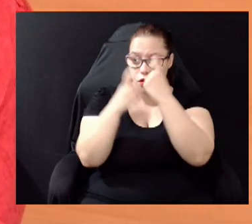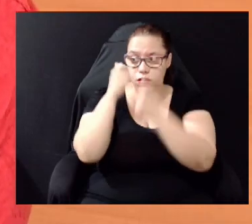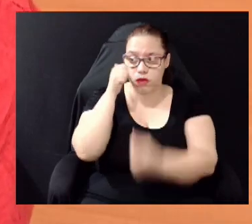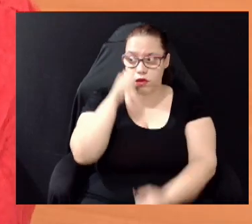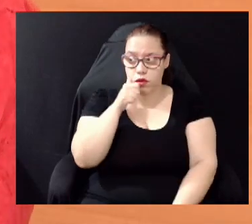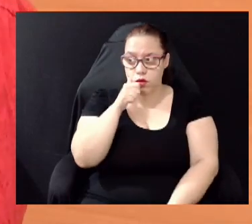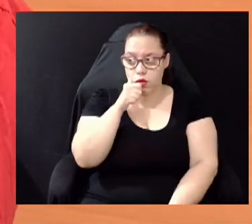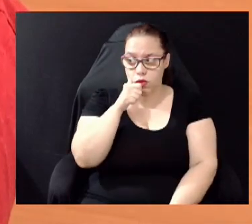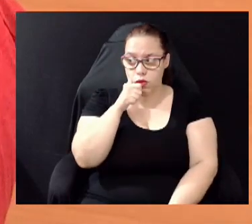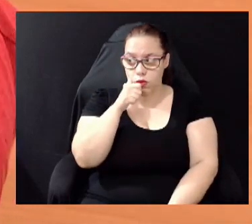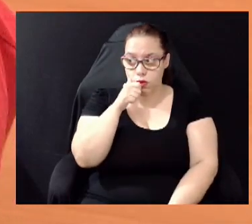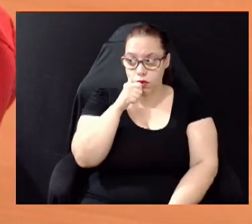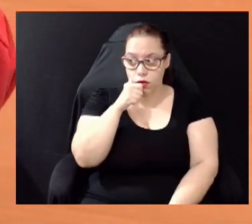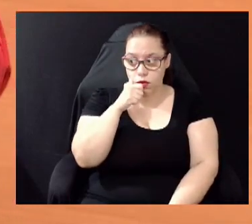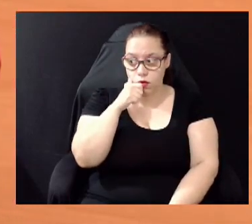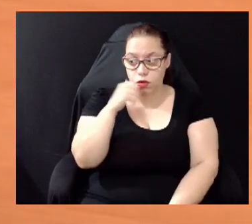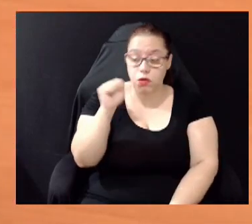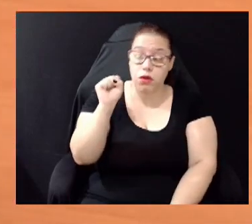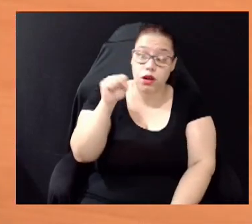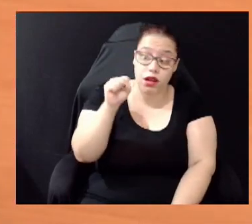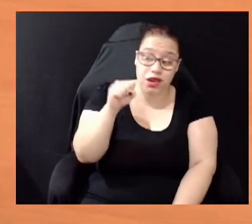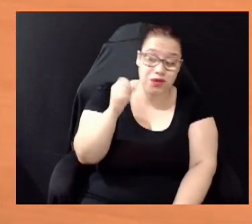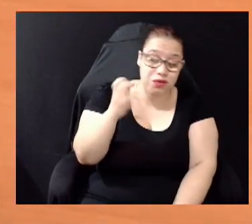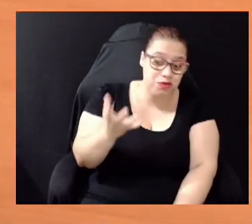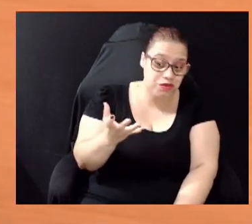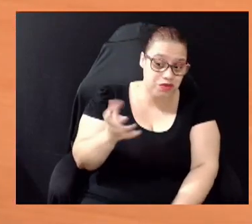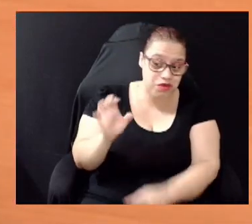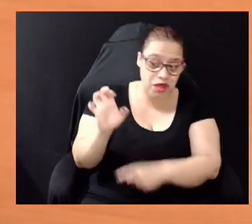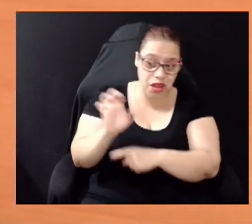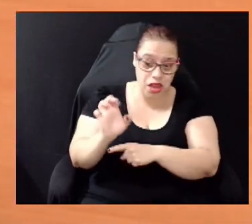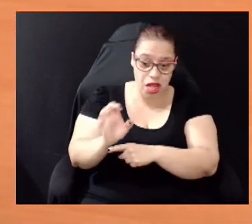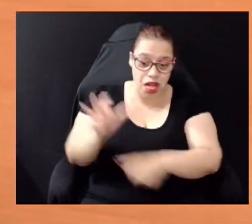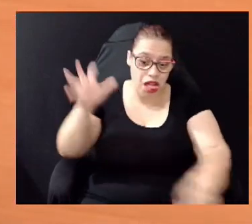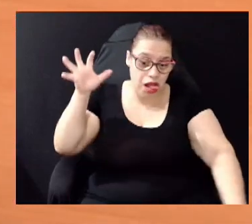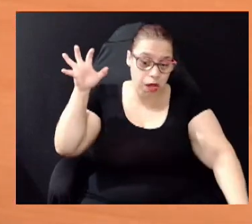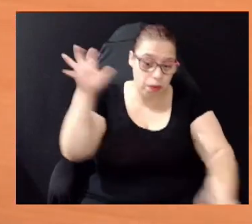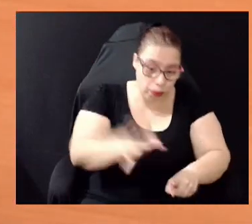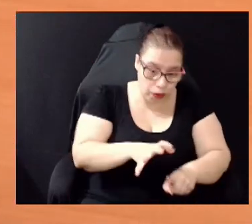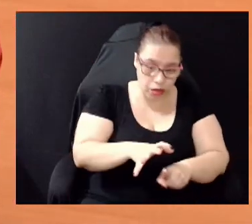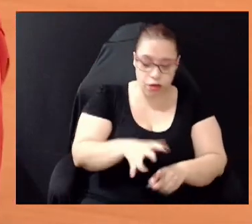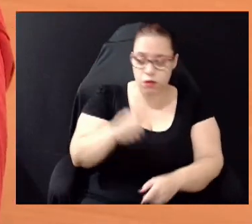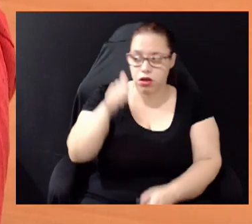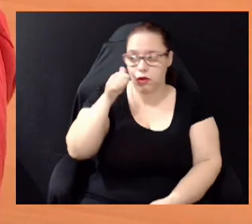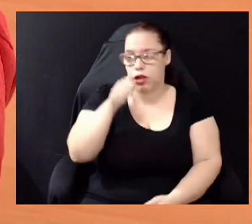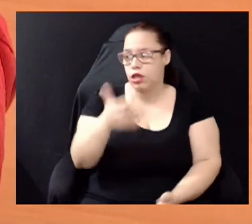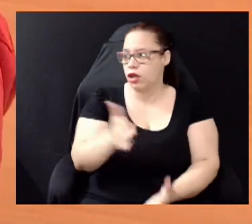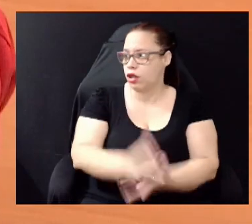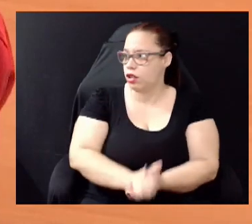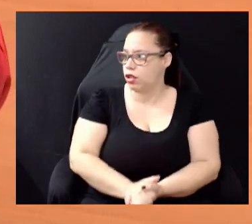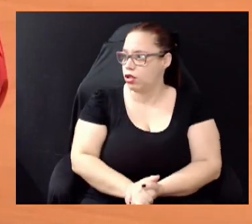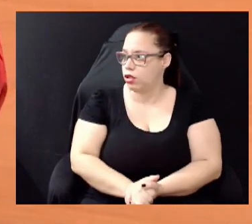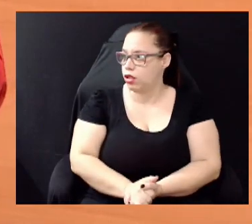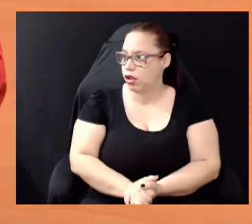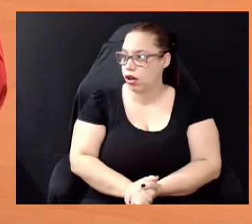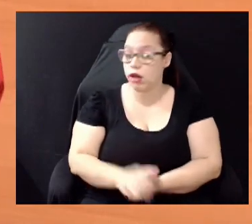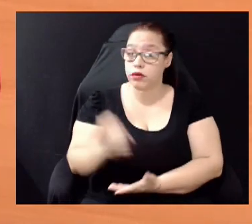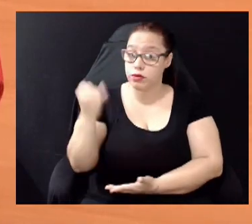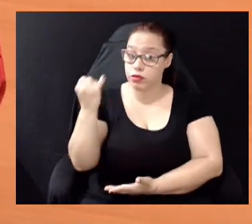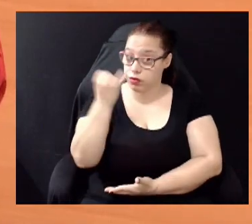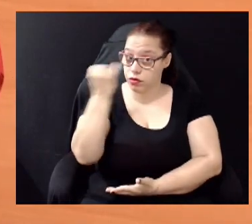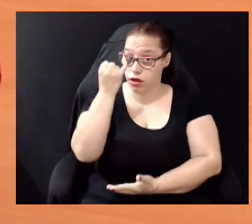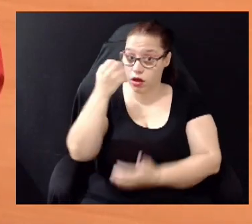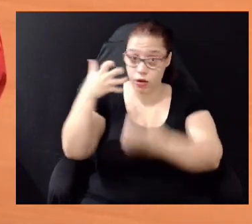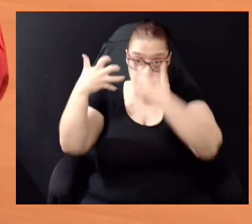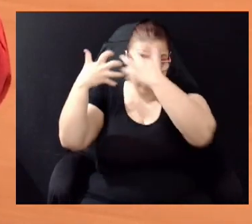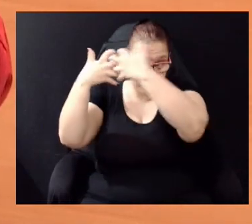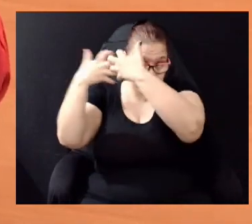esse Estado, né, e esse sistema faz com nós mulheres. Então, eu acho que é extremamente importante a gente refletir como